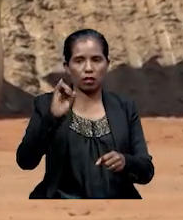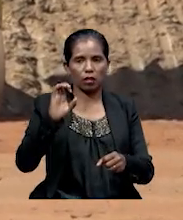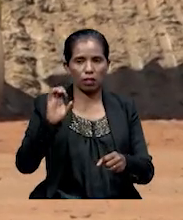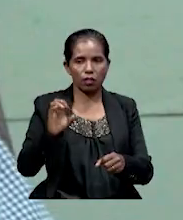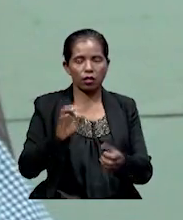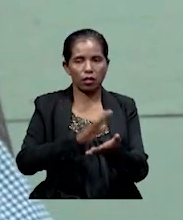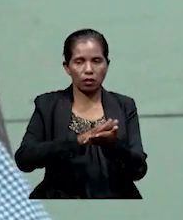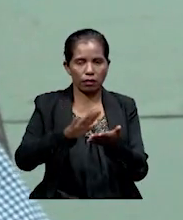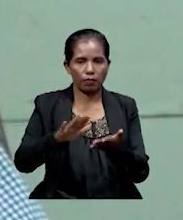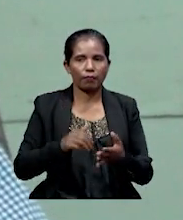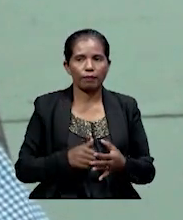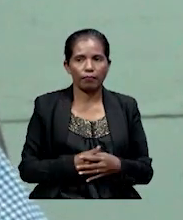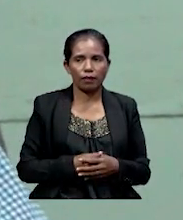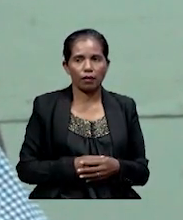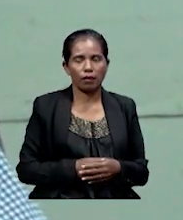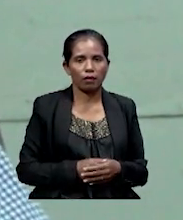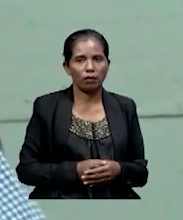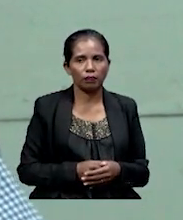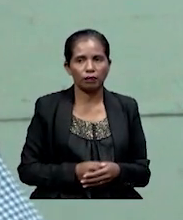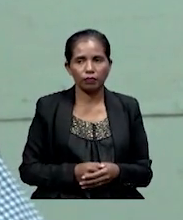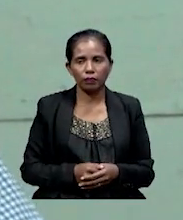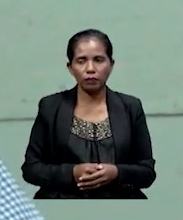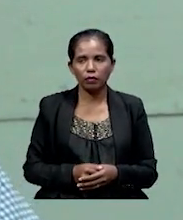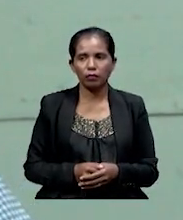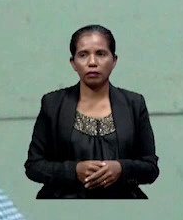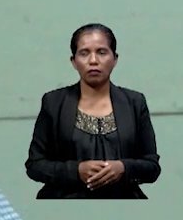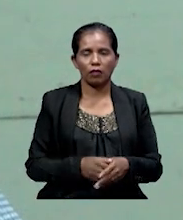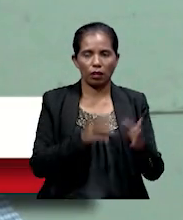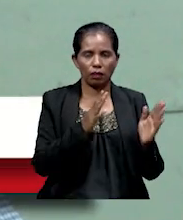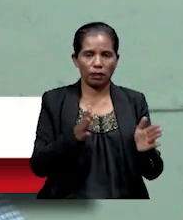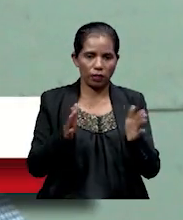atero. O serviço ainda não se halo. Só que no processo